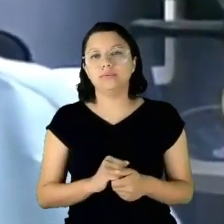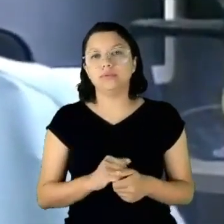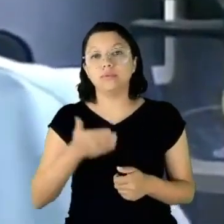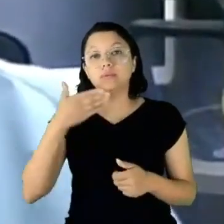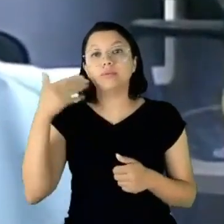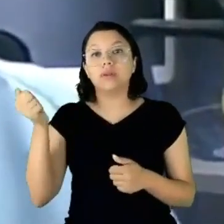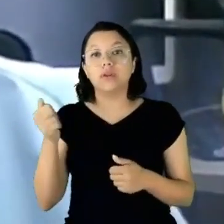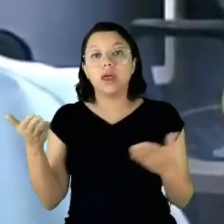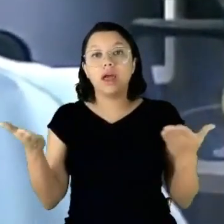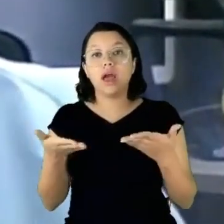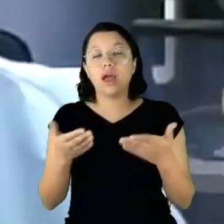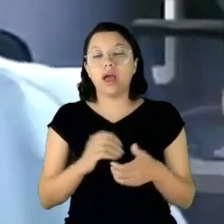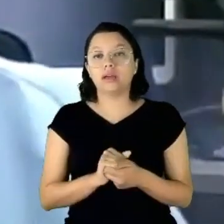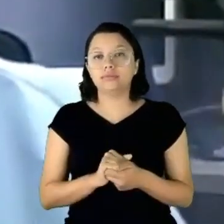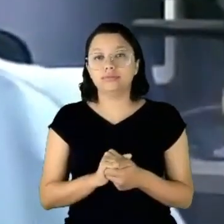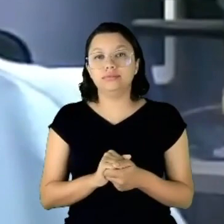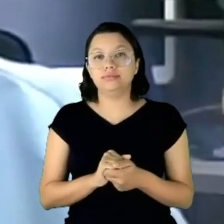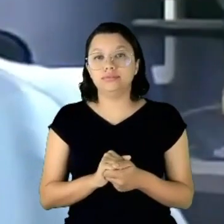melhorar essa